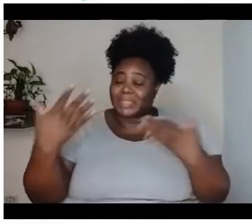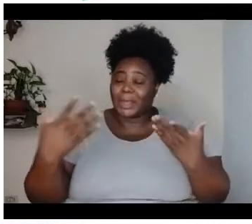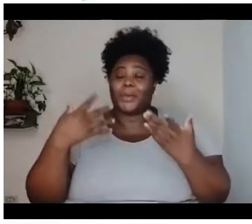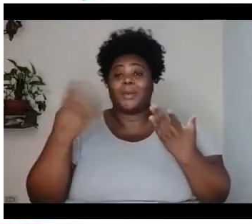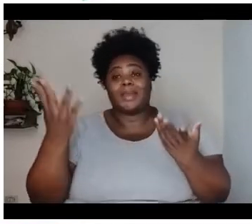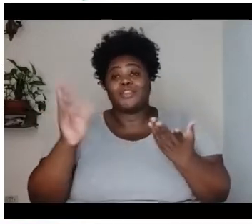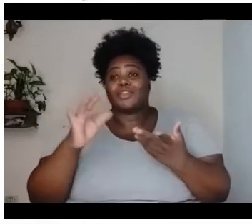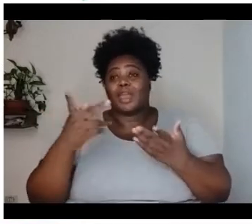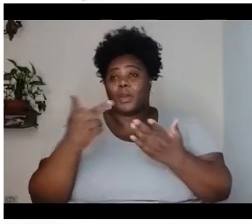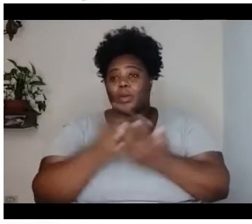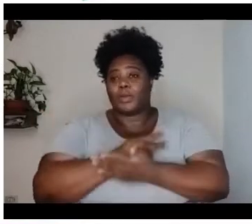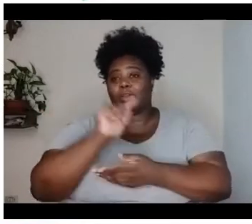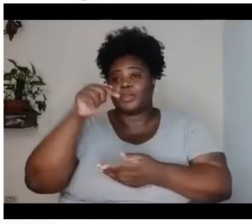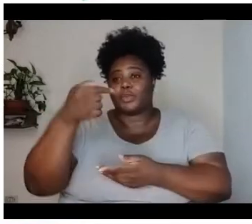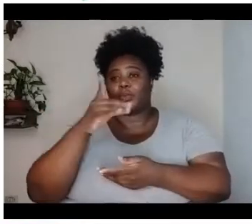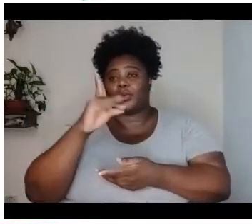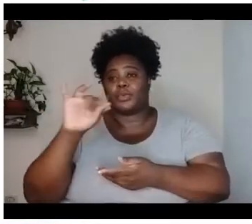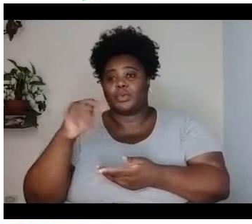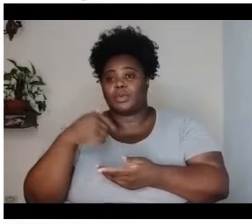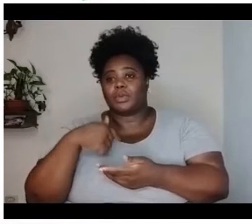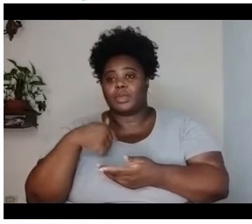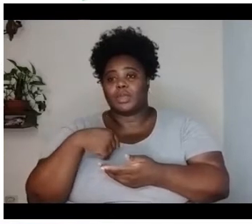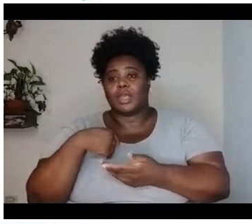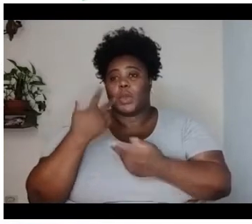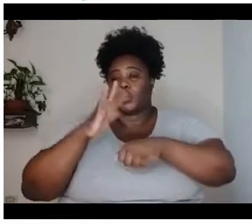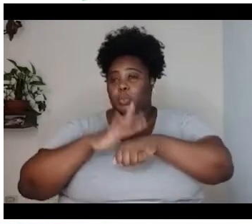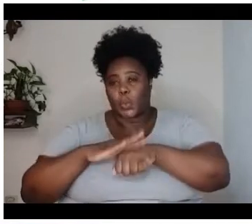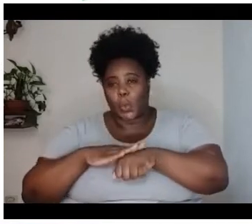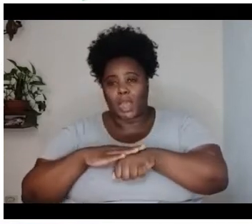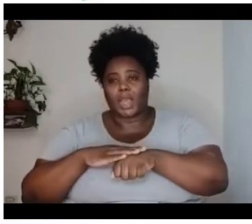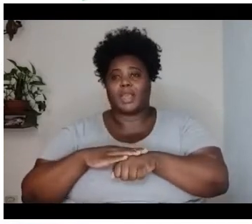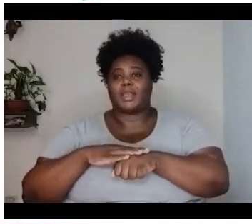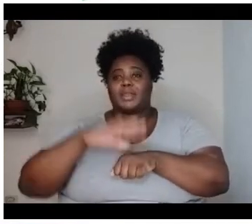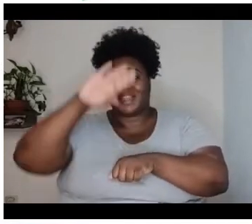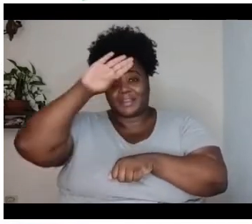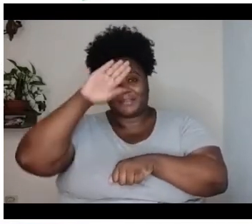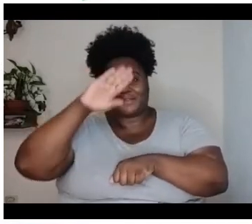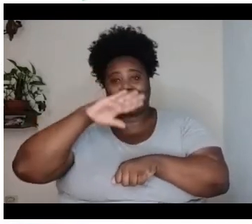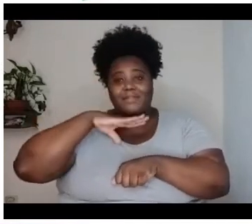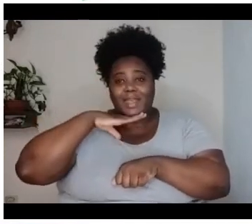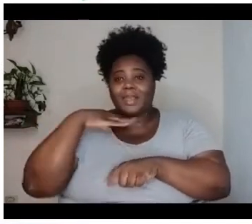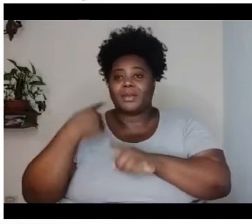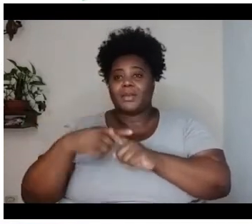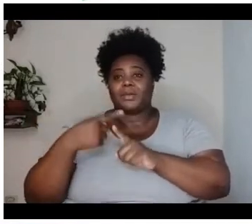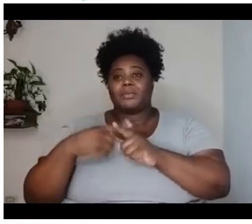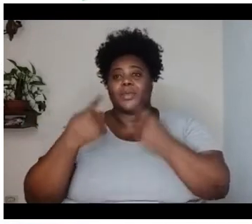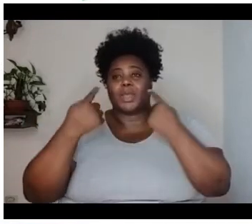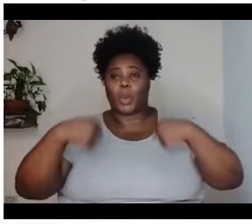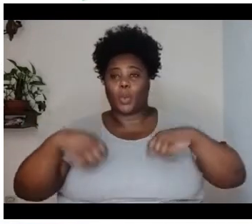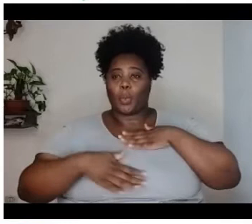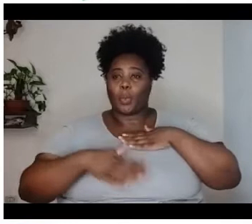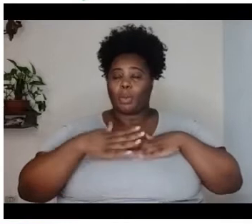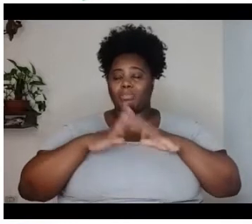aconteceu de, no outro dia da performance, eu cair doente, eu ter febre, porque aí o corpo relaxa e